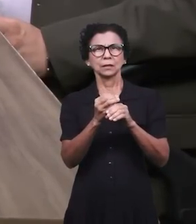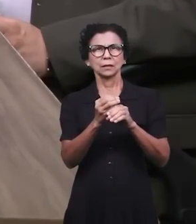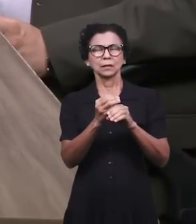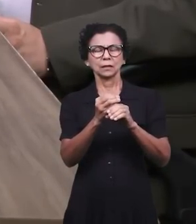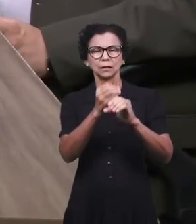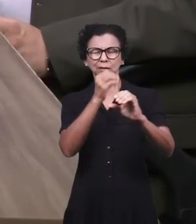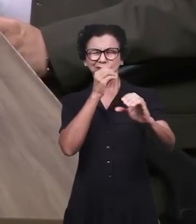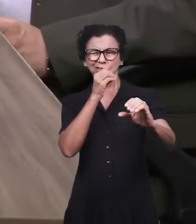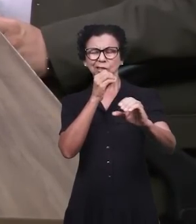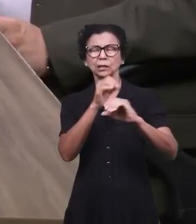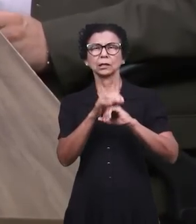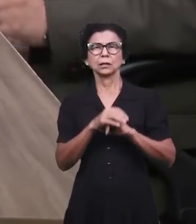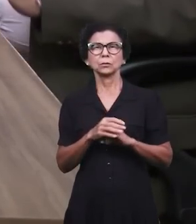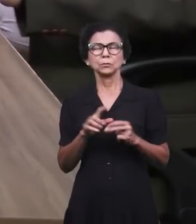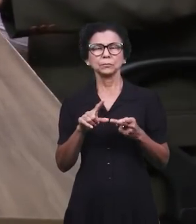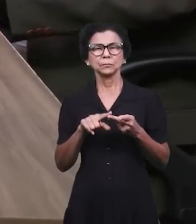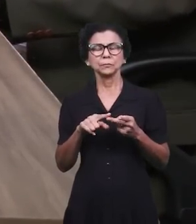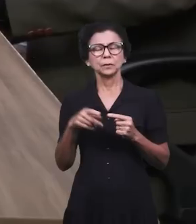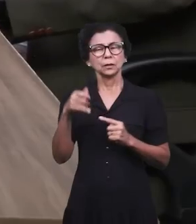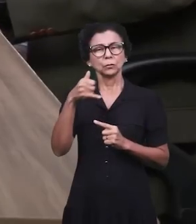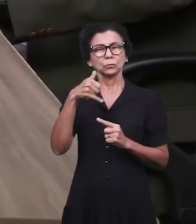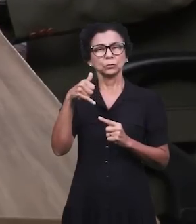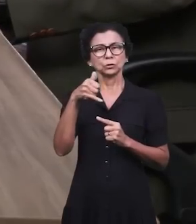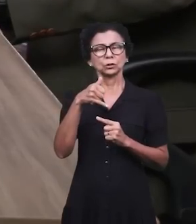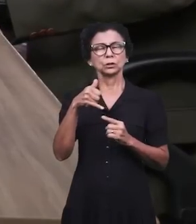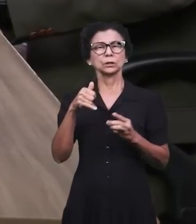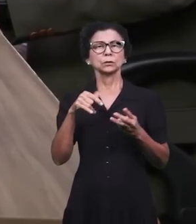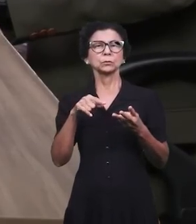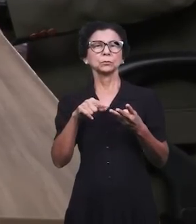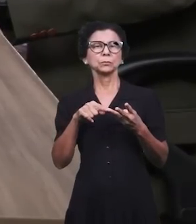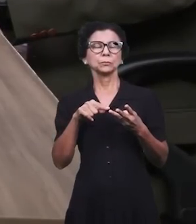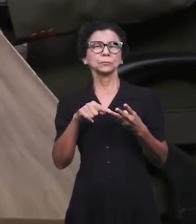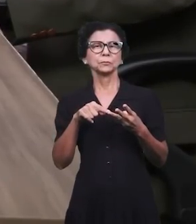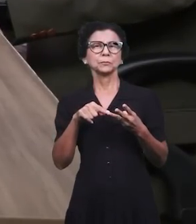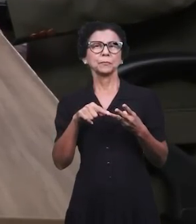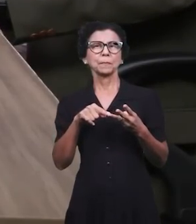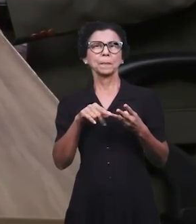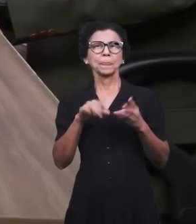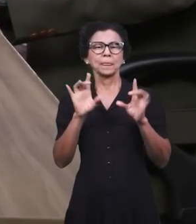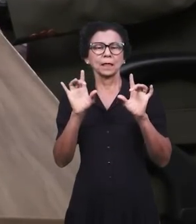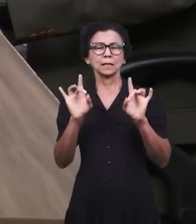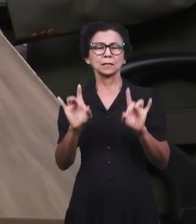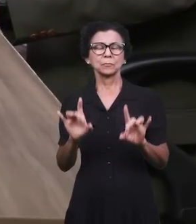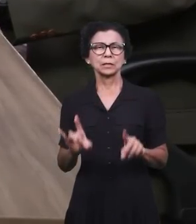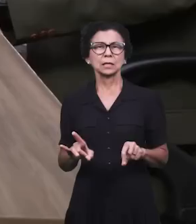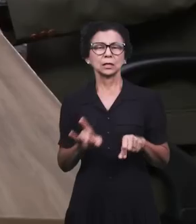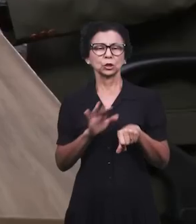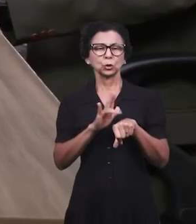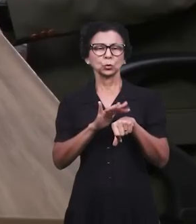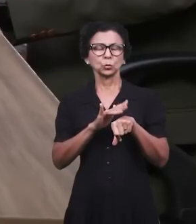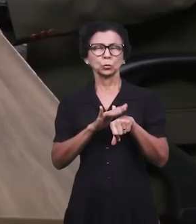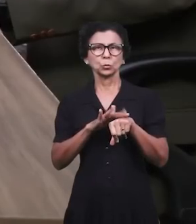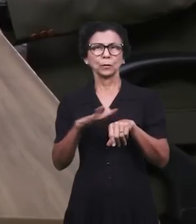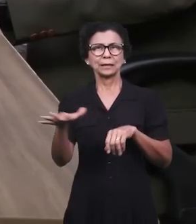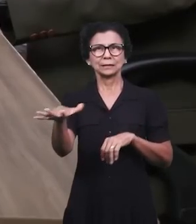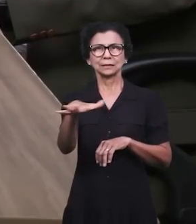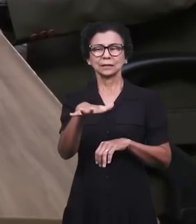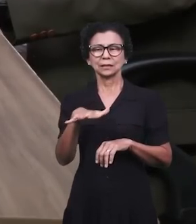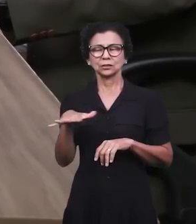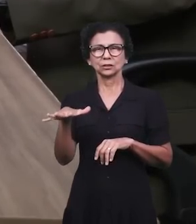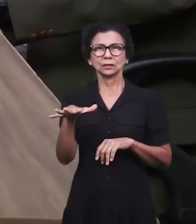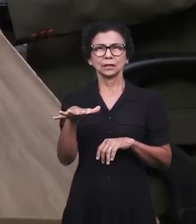Melo, é ungido da Igreja Cristã Maranata e especialista em patologia e recuperação em